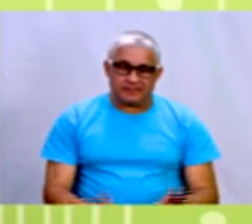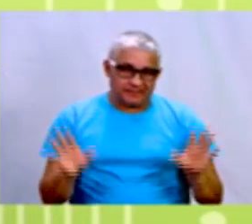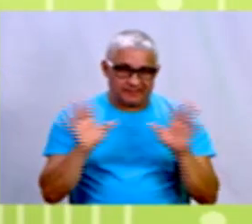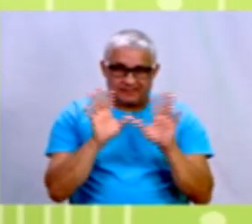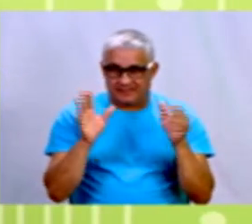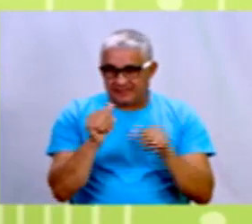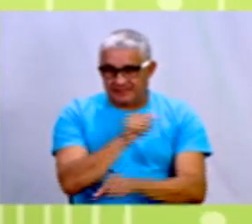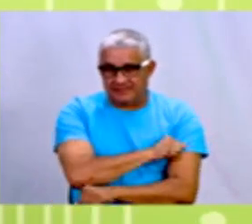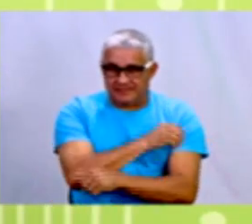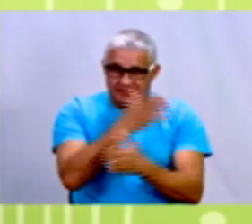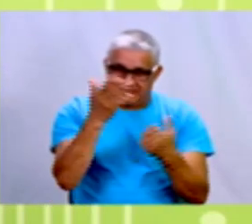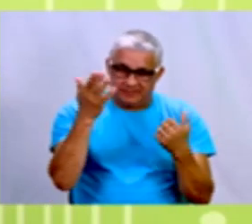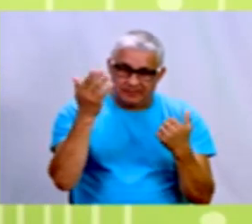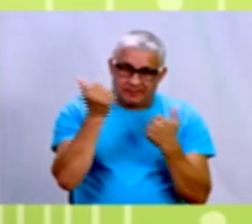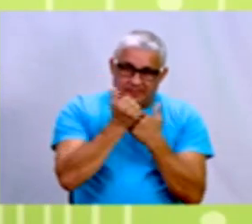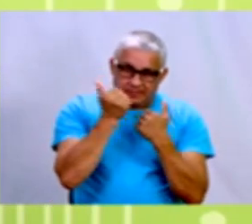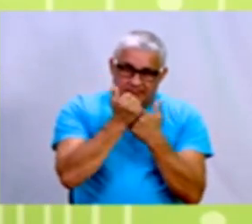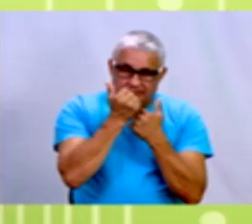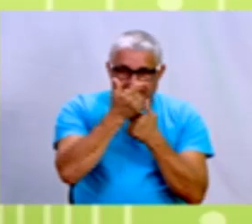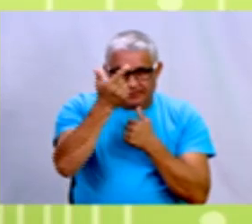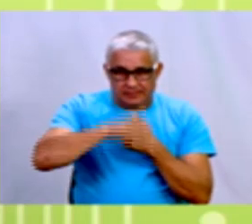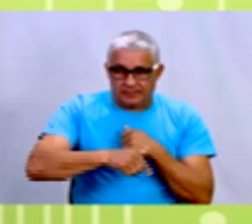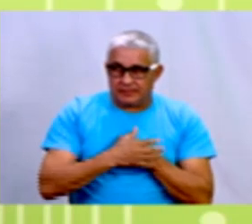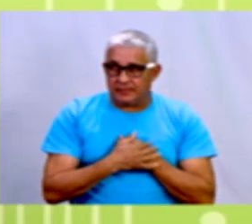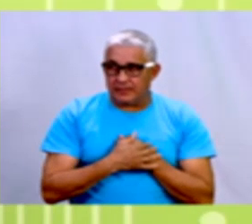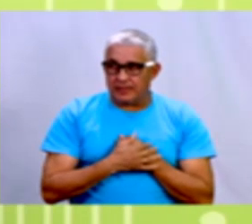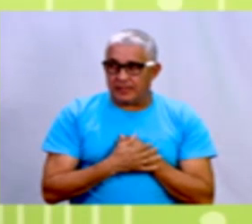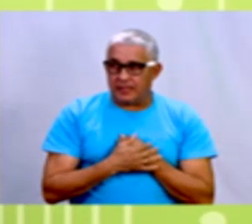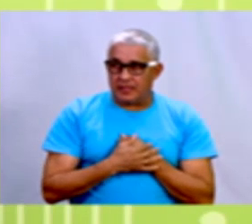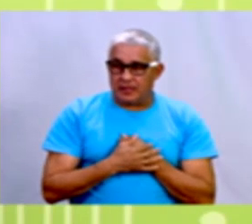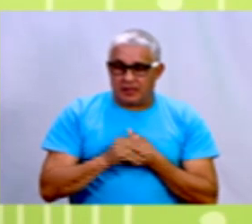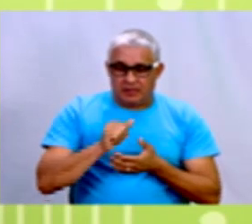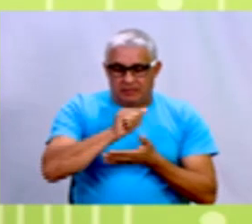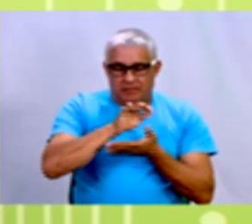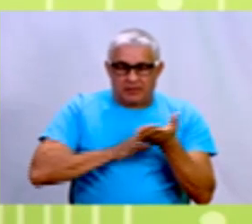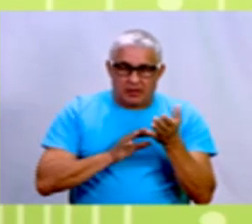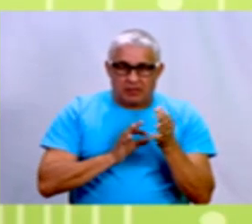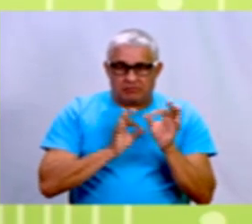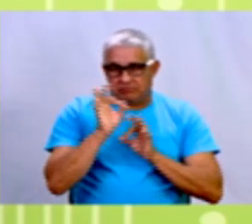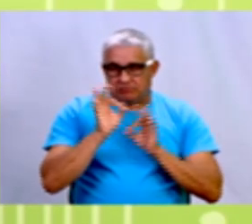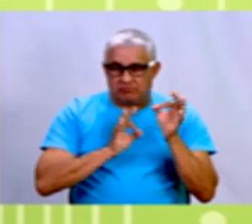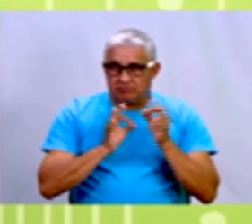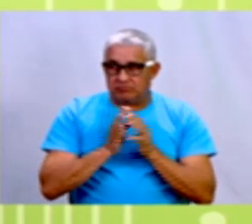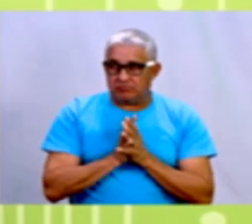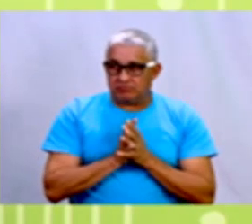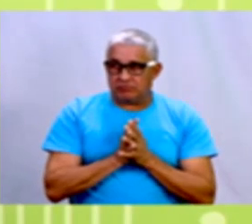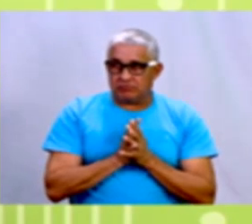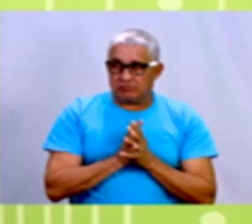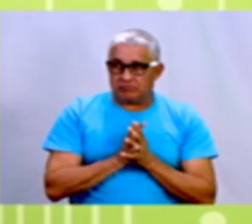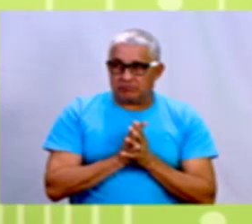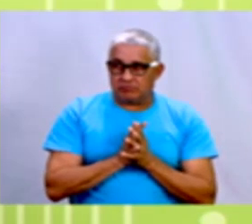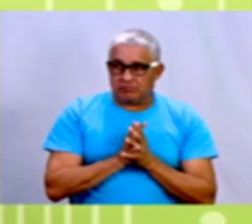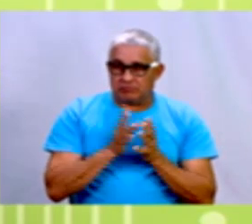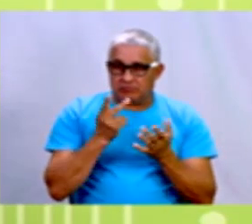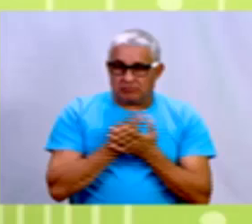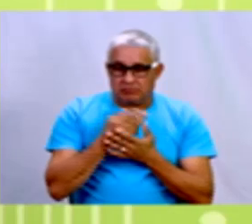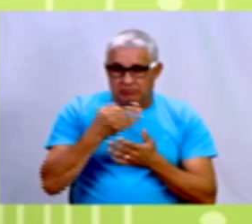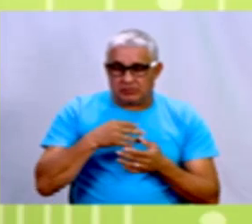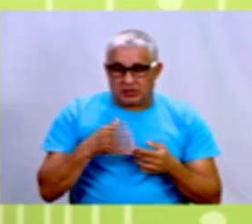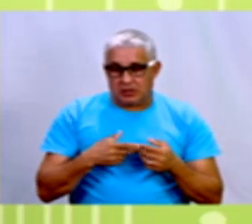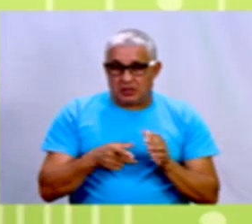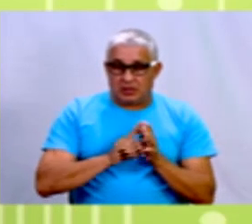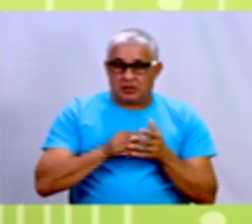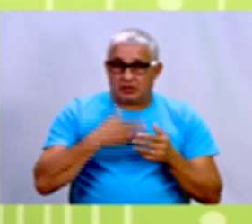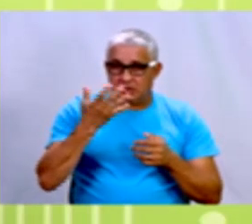Olá, alunos, tutores, novamente aqui, vamos à correção das nossas atividades. Antes eu queria falar um pouco sobre